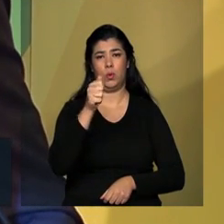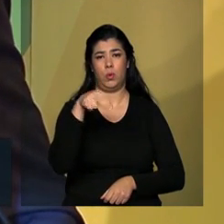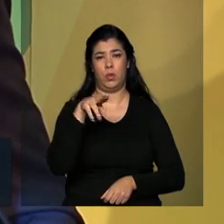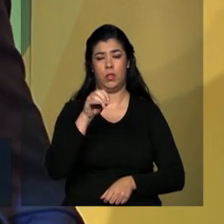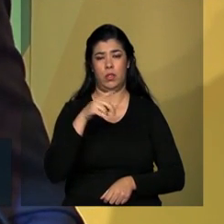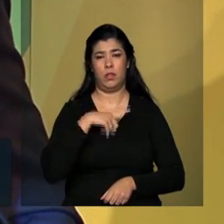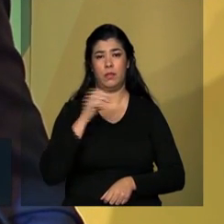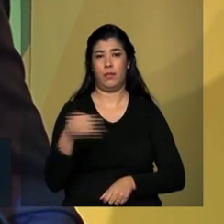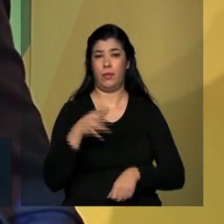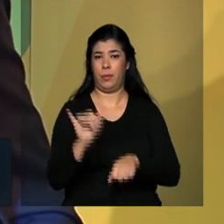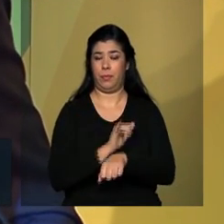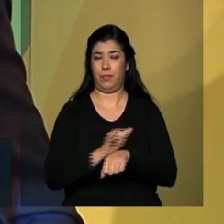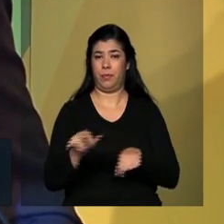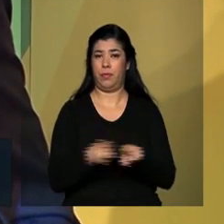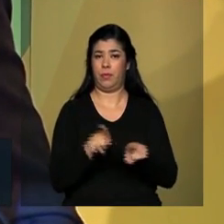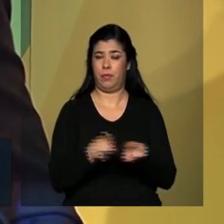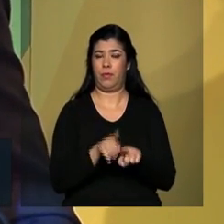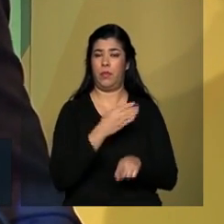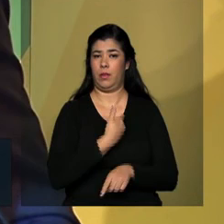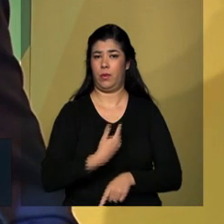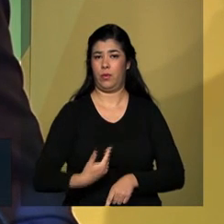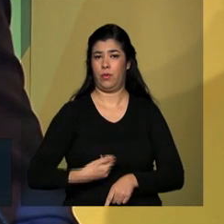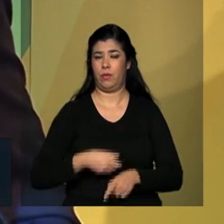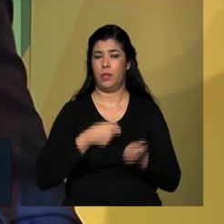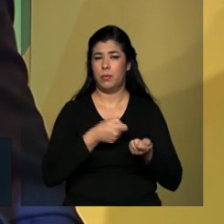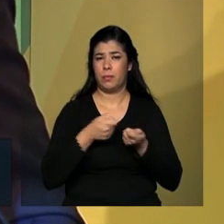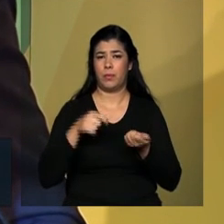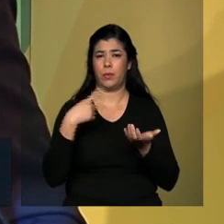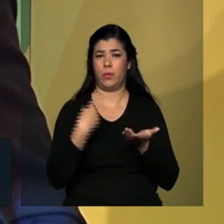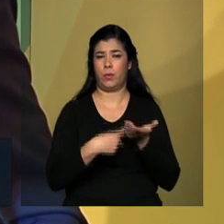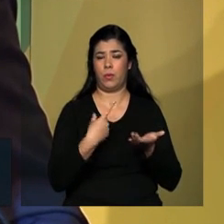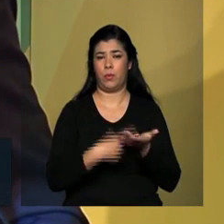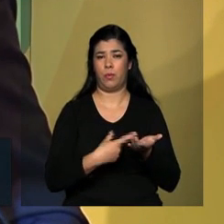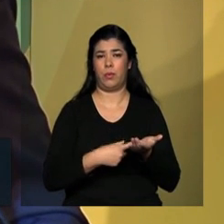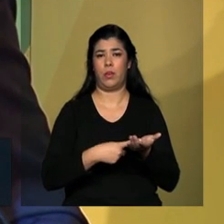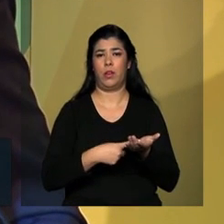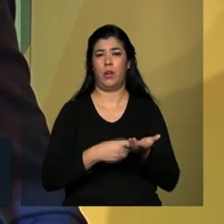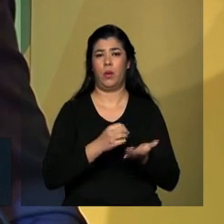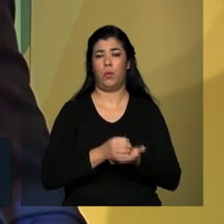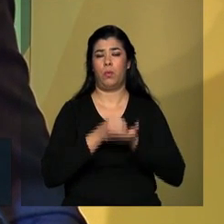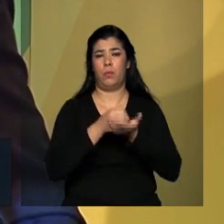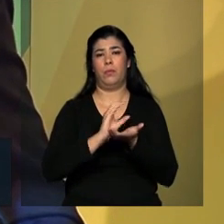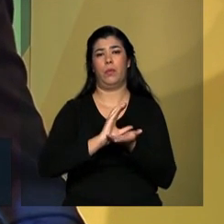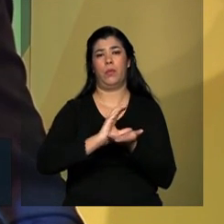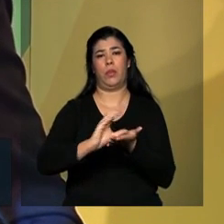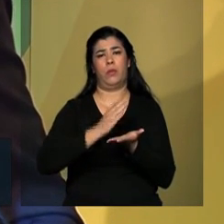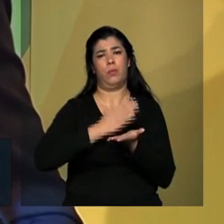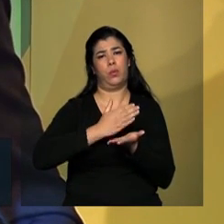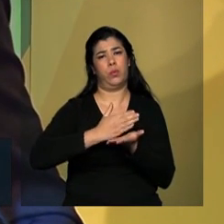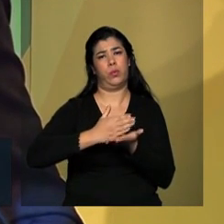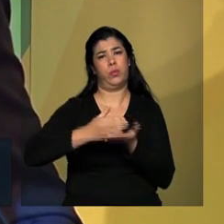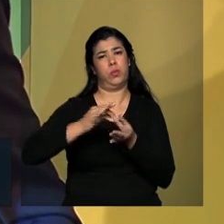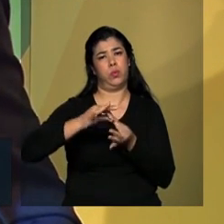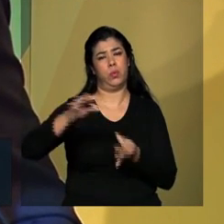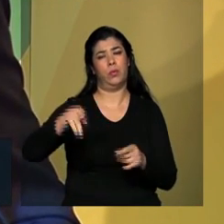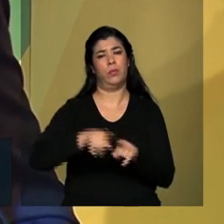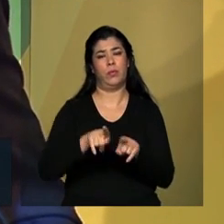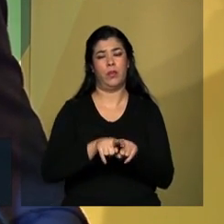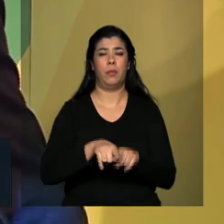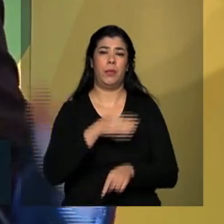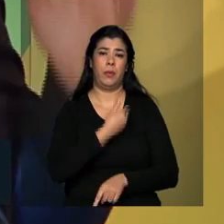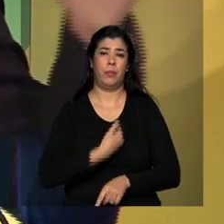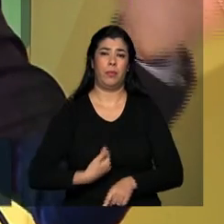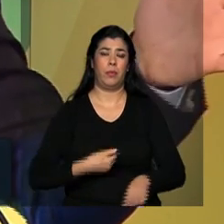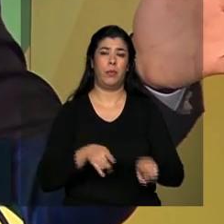de financiamento do governo, como tentamos combinar crédito a longo prazo, tanto público quanto privado.